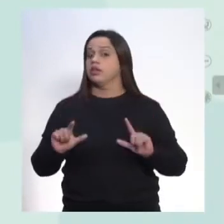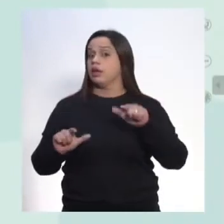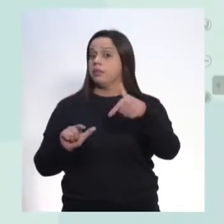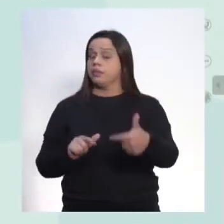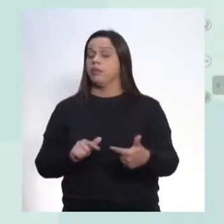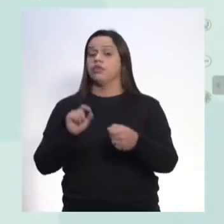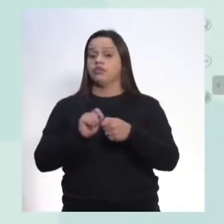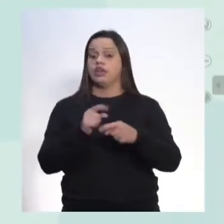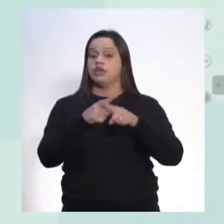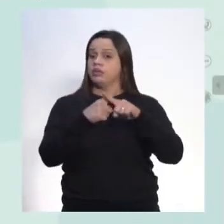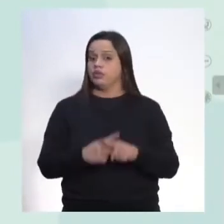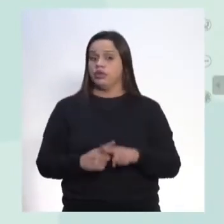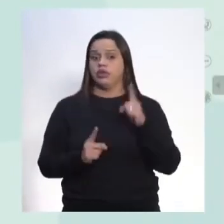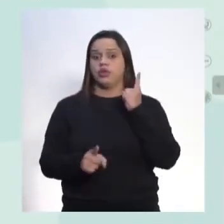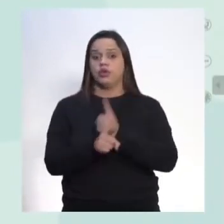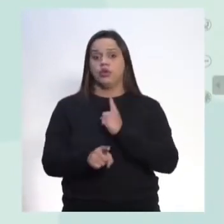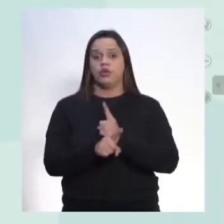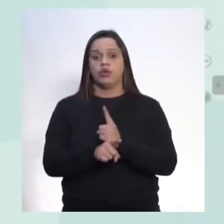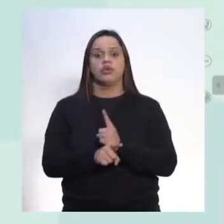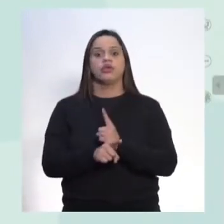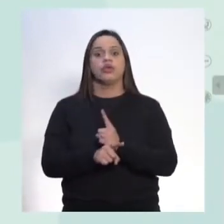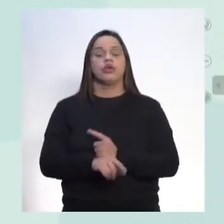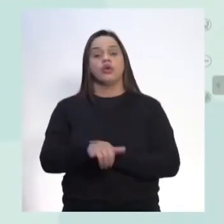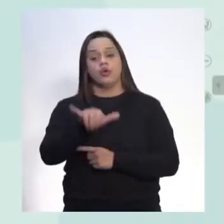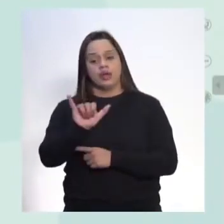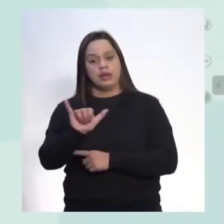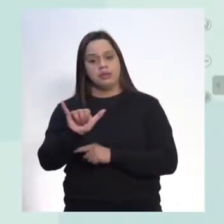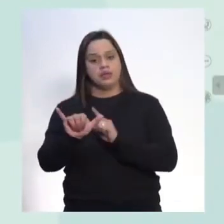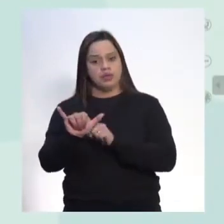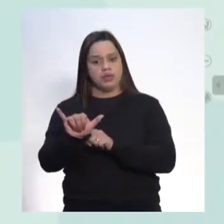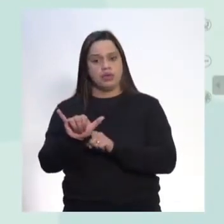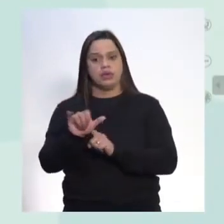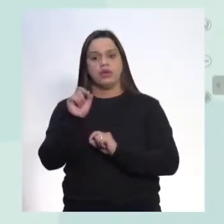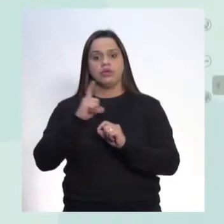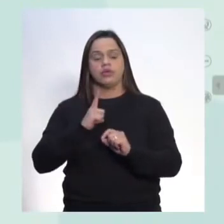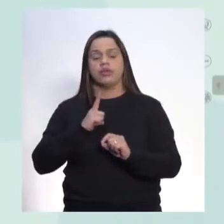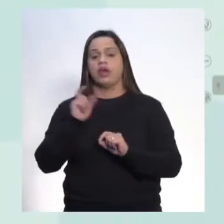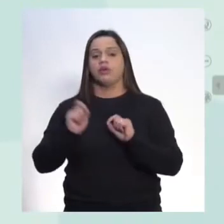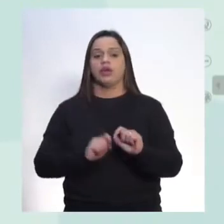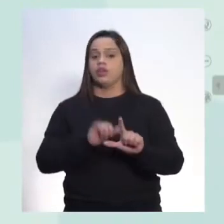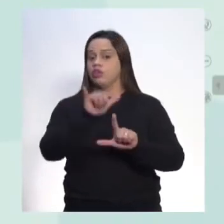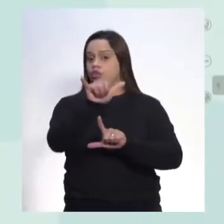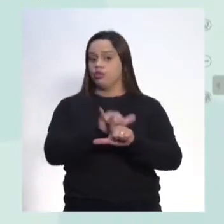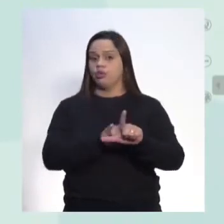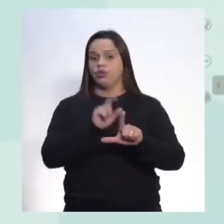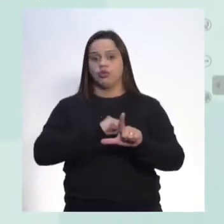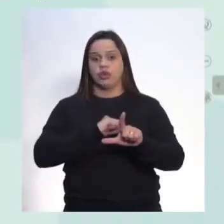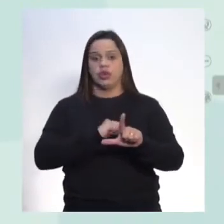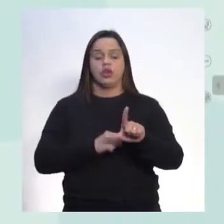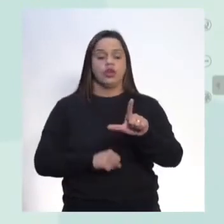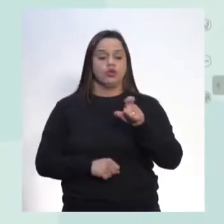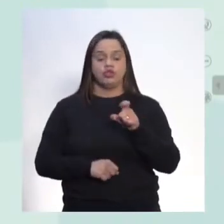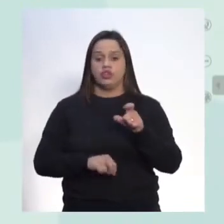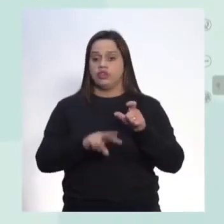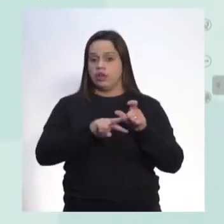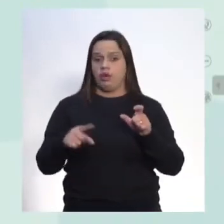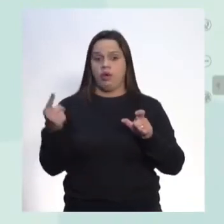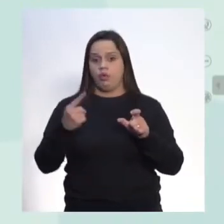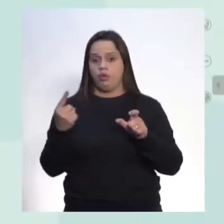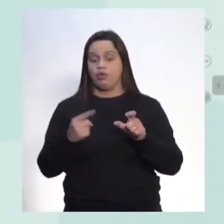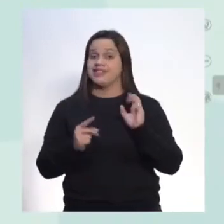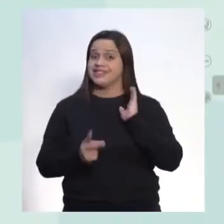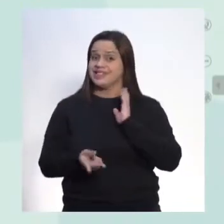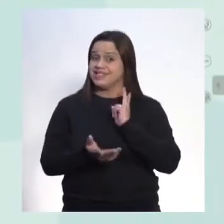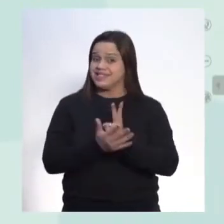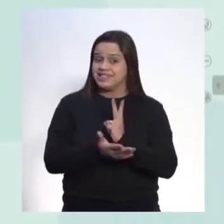fez a multiplicação, encontramos o valor do y, portanto, temos aqui a projeção do ponto. Ó. O x vale 1, sempre o x primeiro,